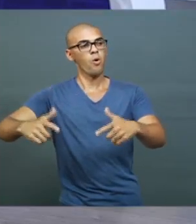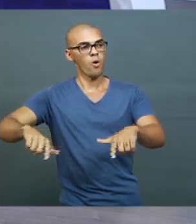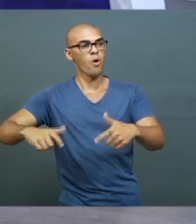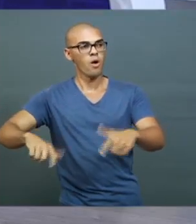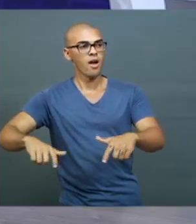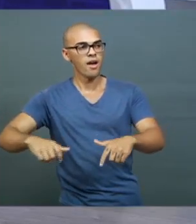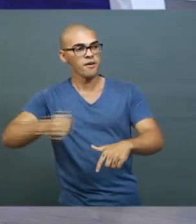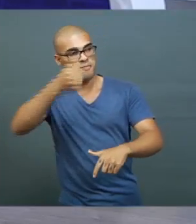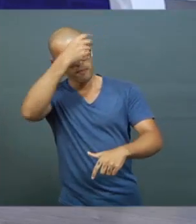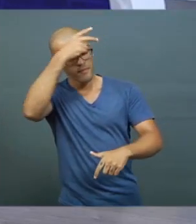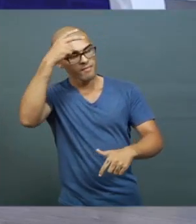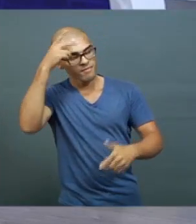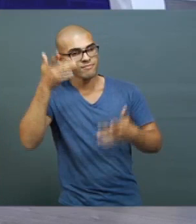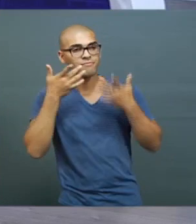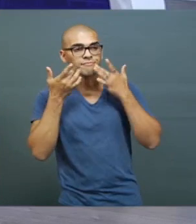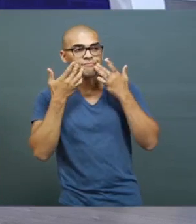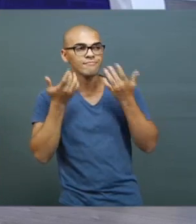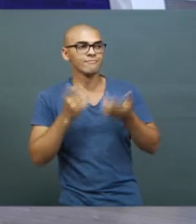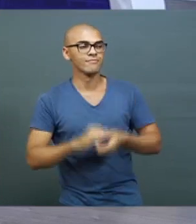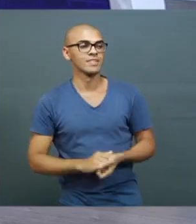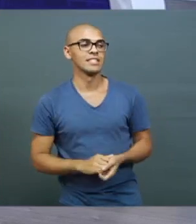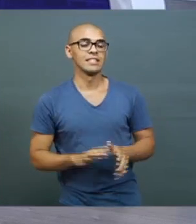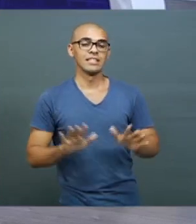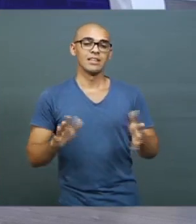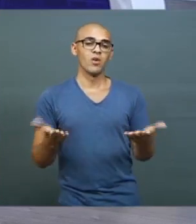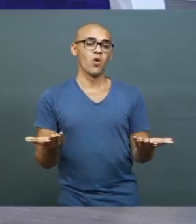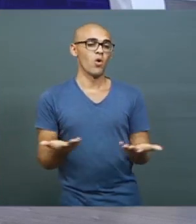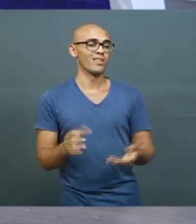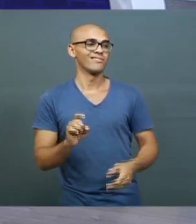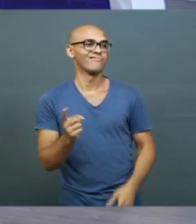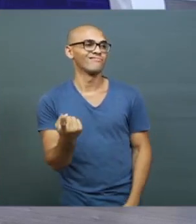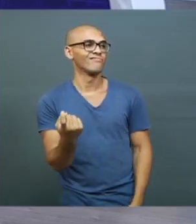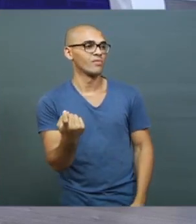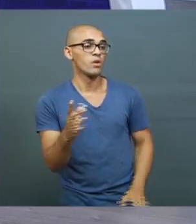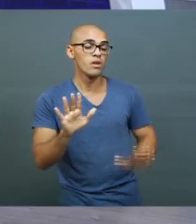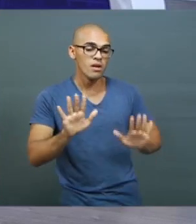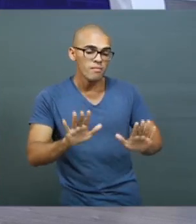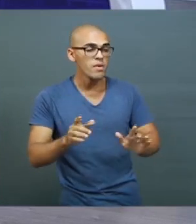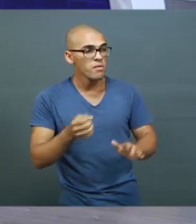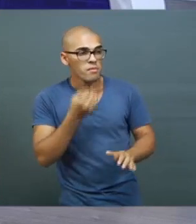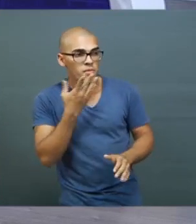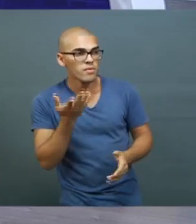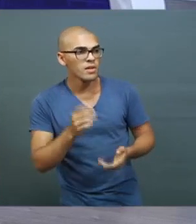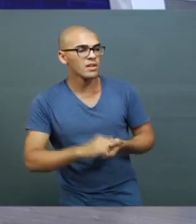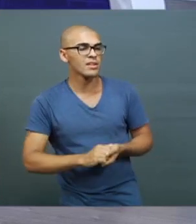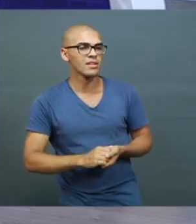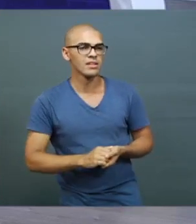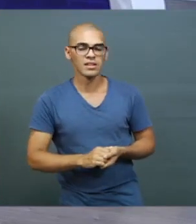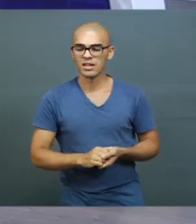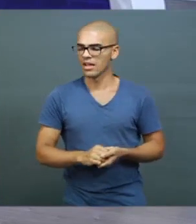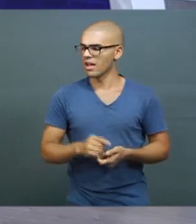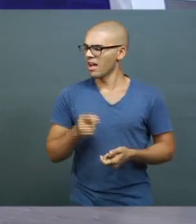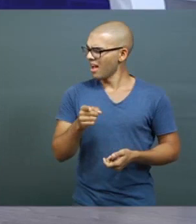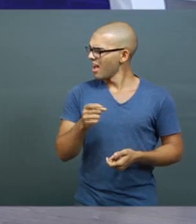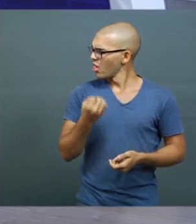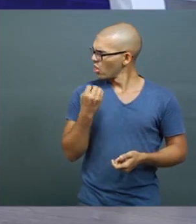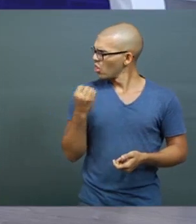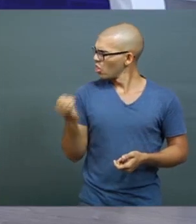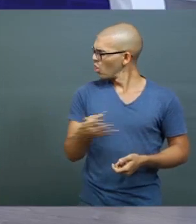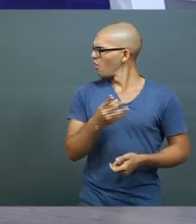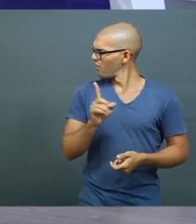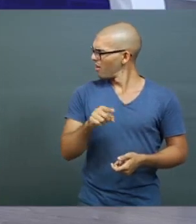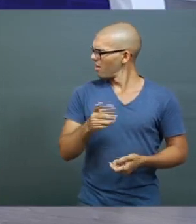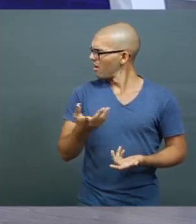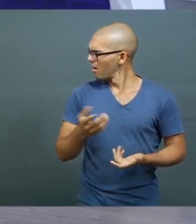uma boa estrutura, lamentavelmente o único disponível hoje na cidade. E que, né? Também não tem muito, entendeu? Tempo de existência, né? É um teatro novo, digamos assim. É,